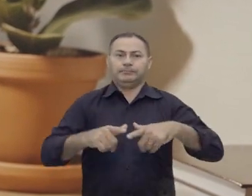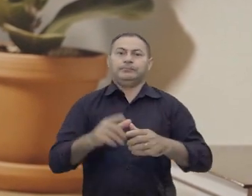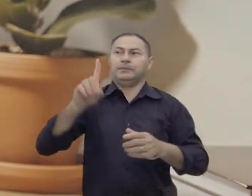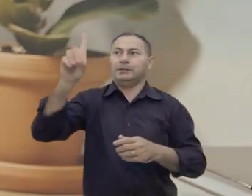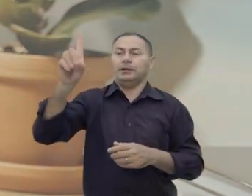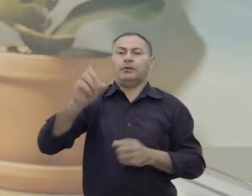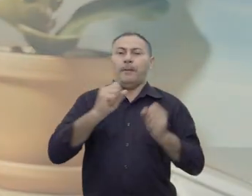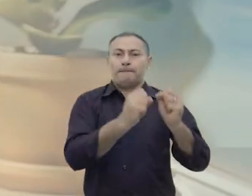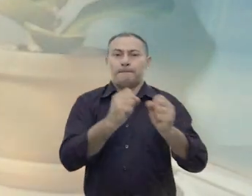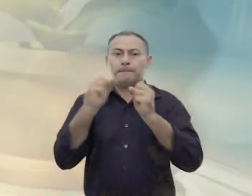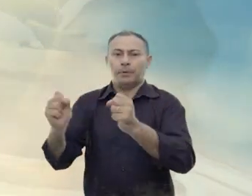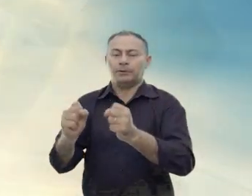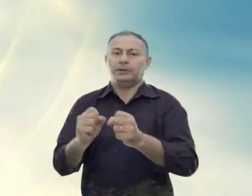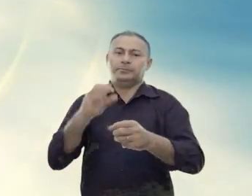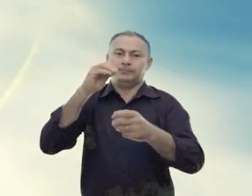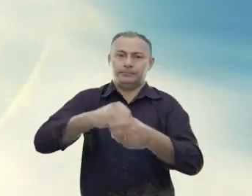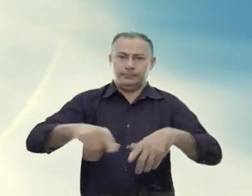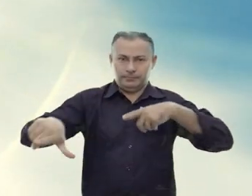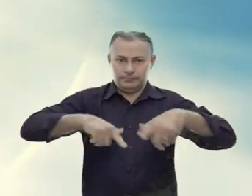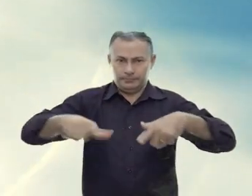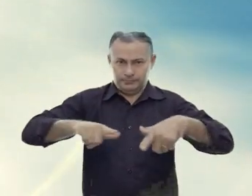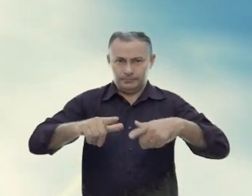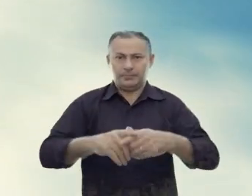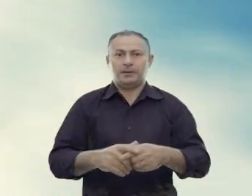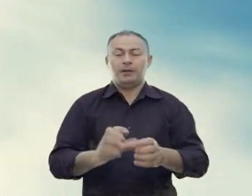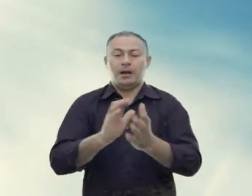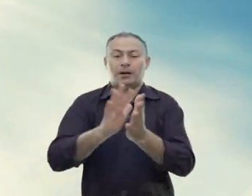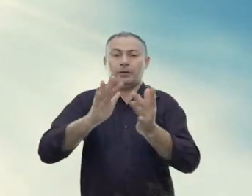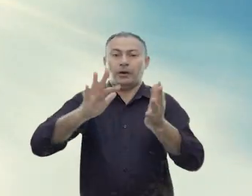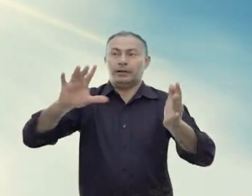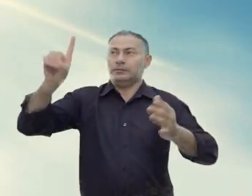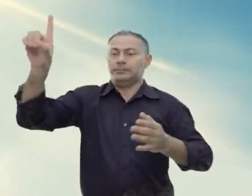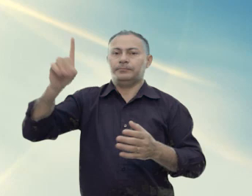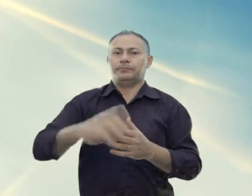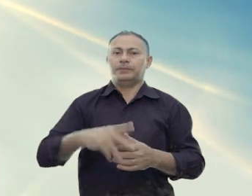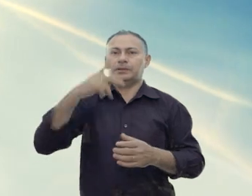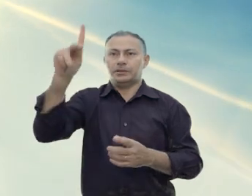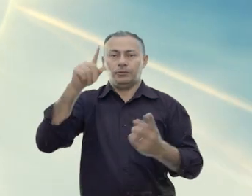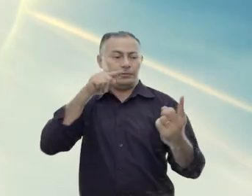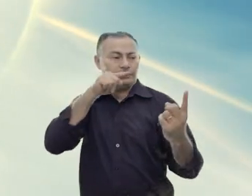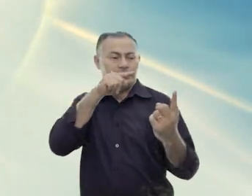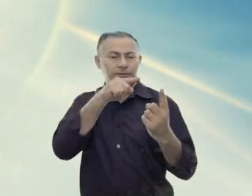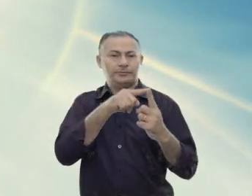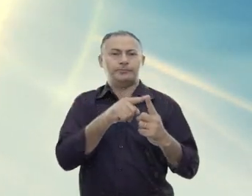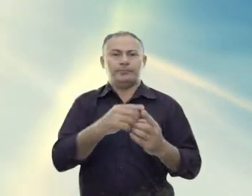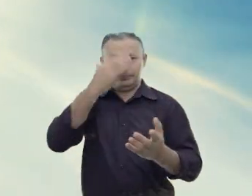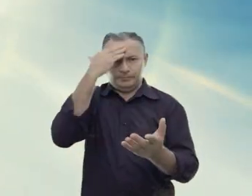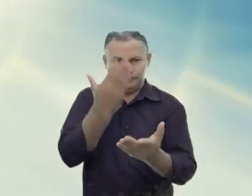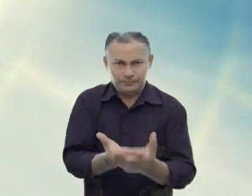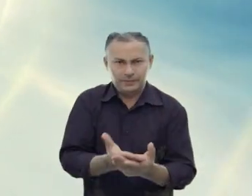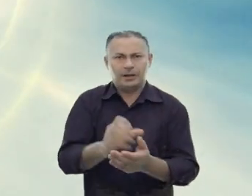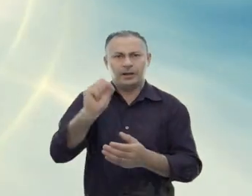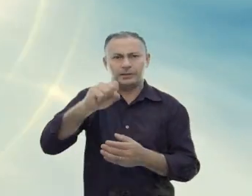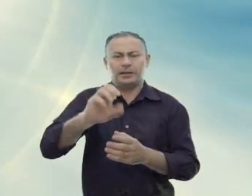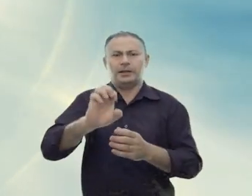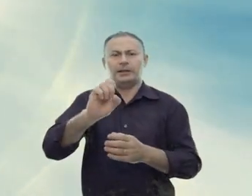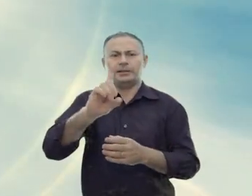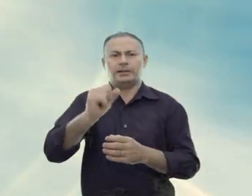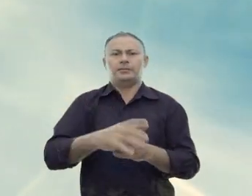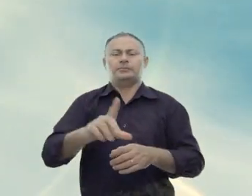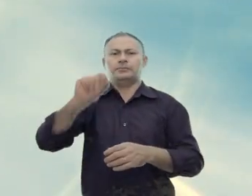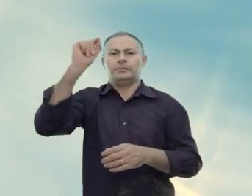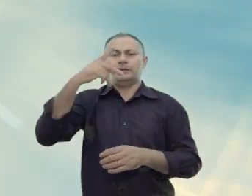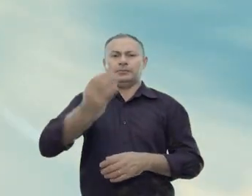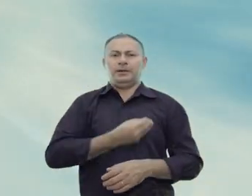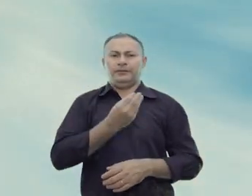daquele trabalho. Deus é o poder por trás daquele trabalho e a glória de Deus é o seu objetivo. Acredito que foi